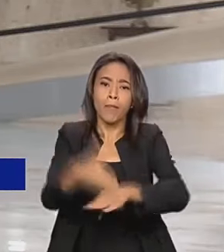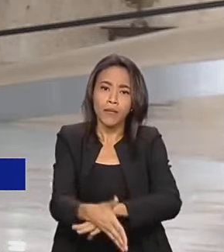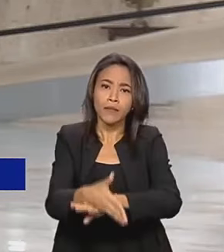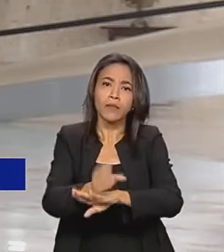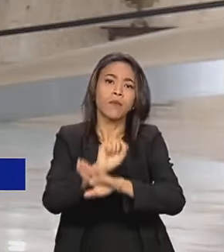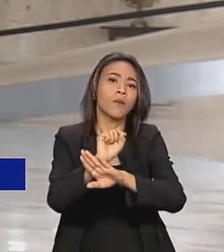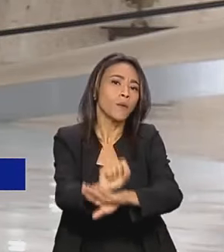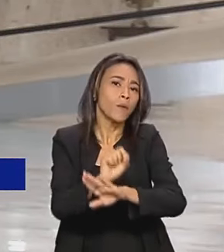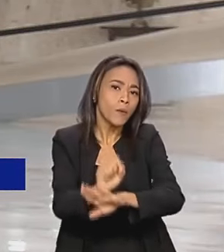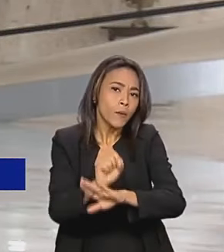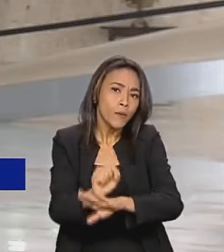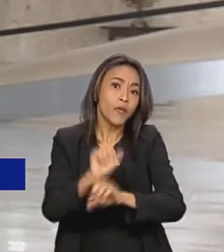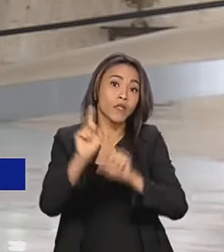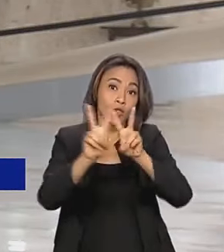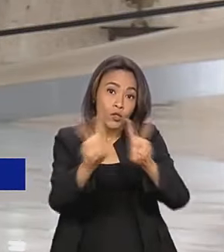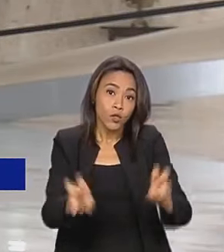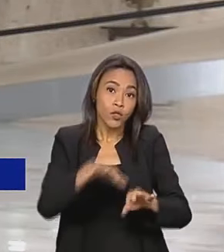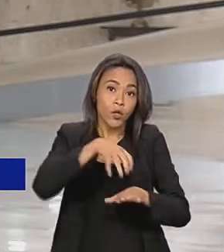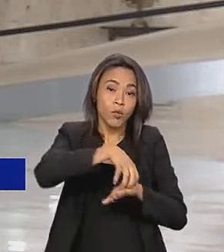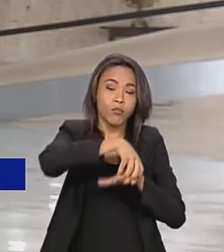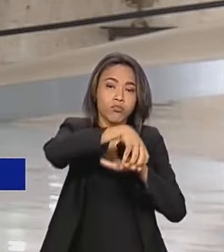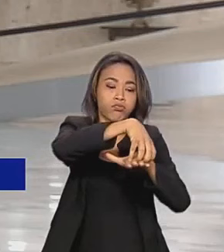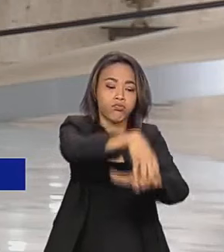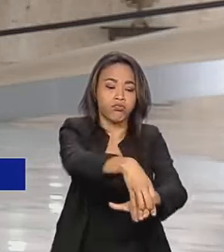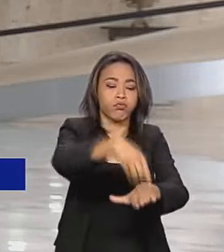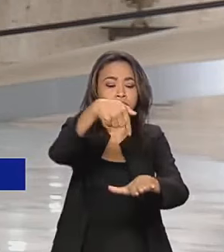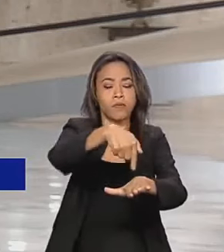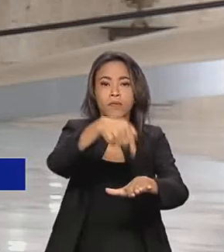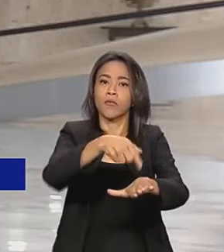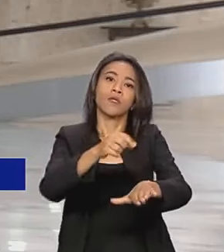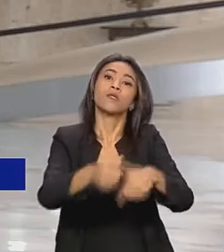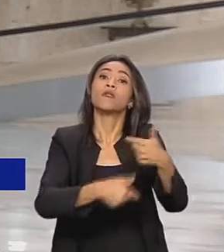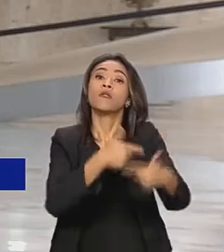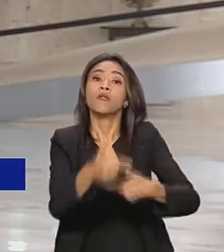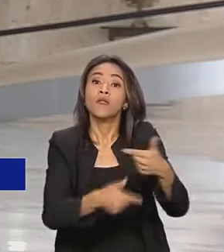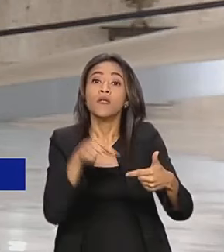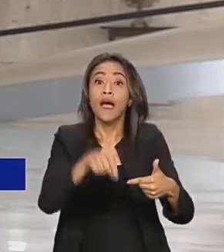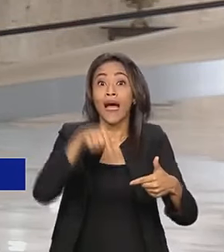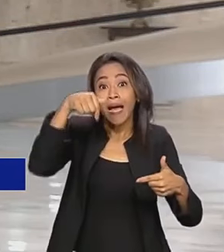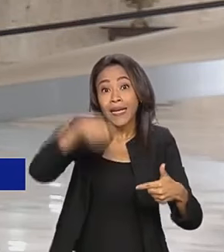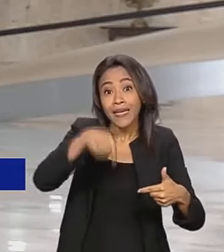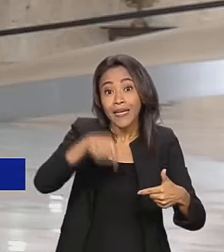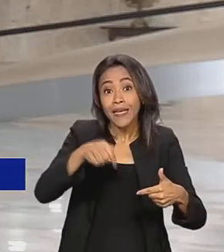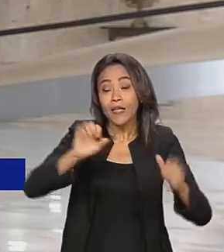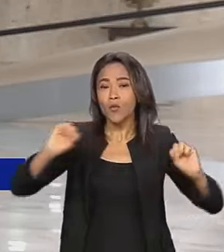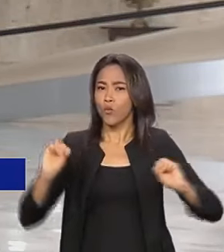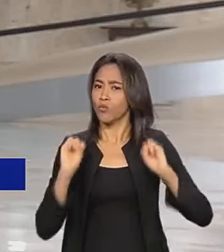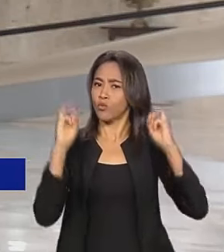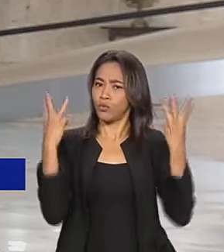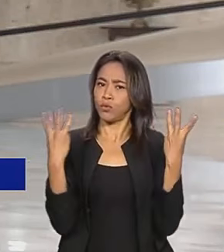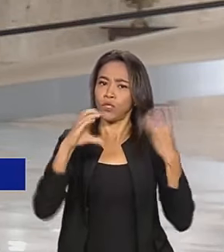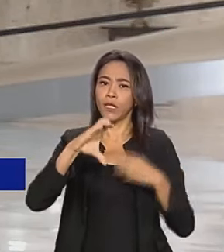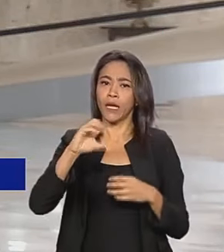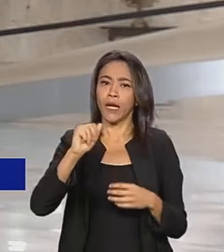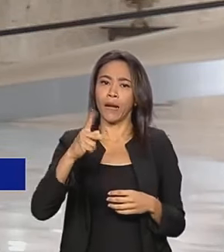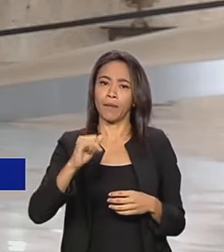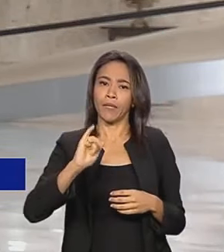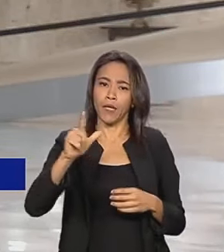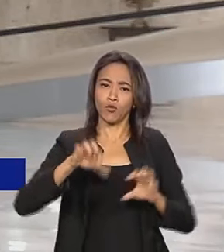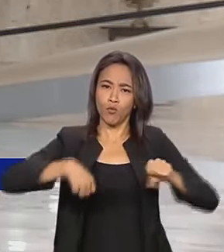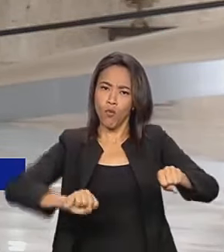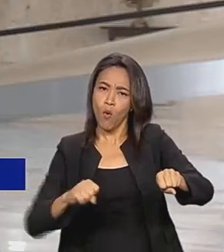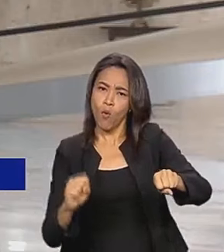unidade móvel do Trabalhador aqui em Brasília durante o evento capital Mota Wiki serão oferecidas